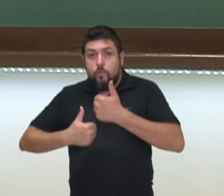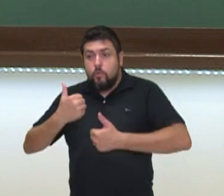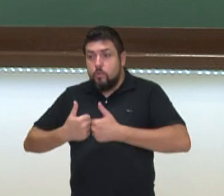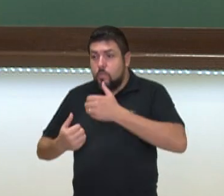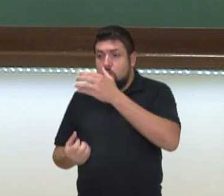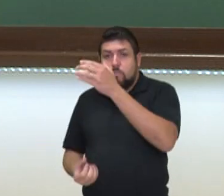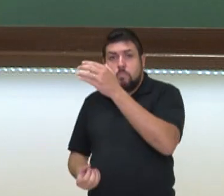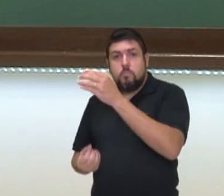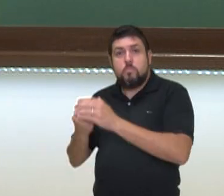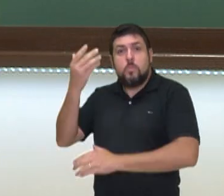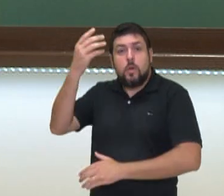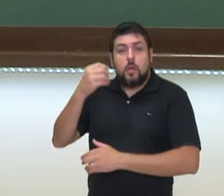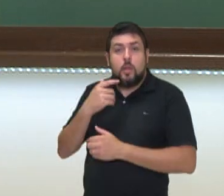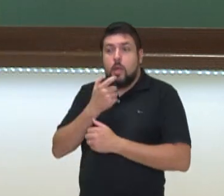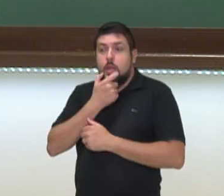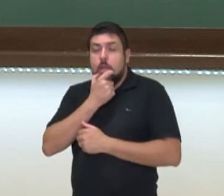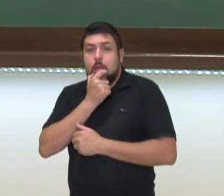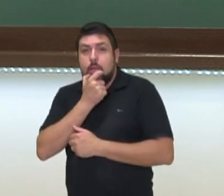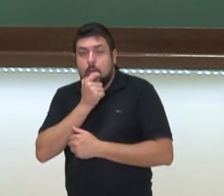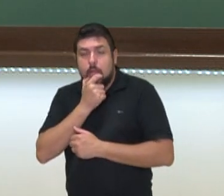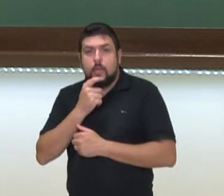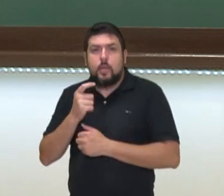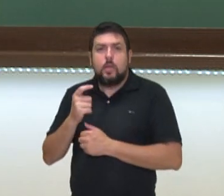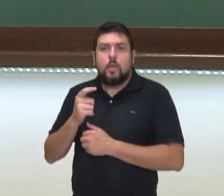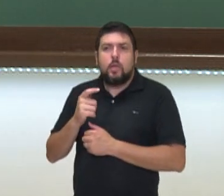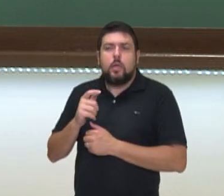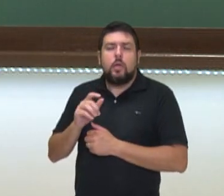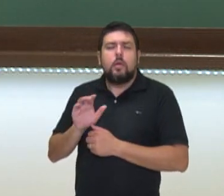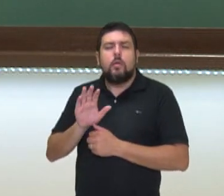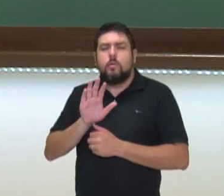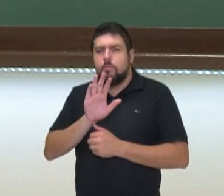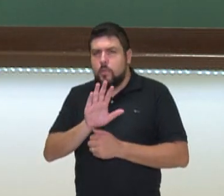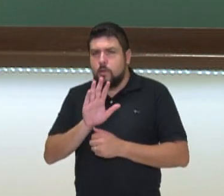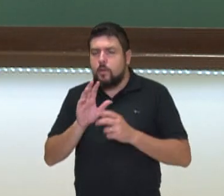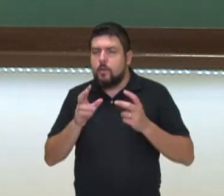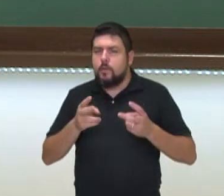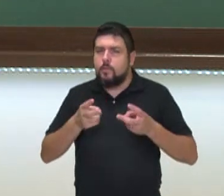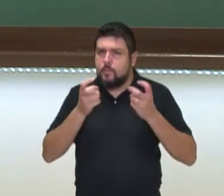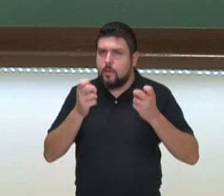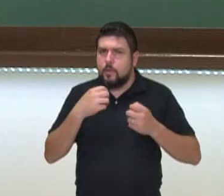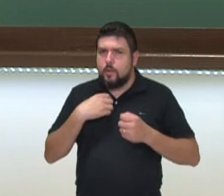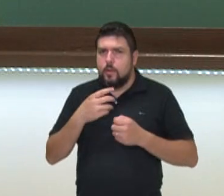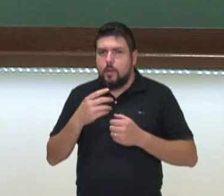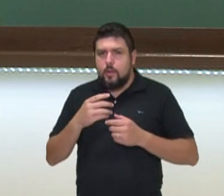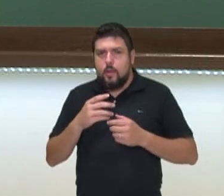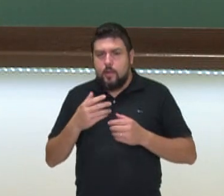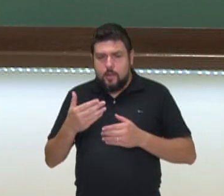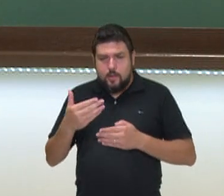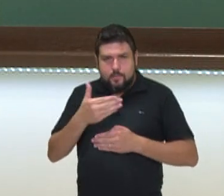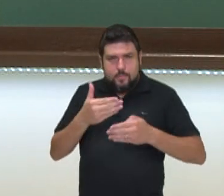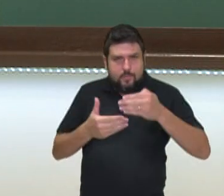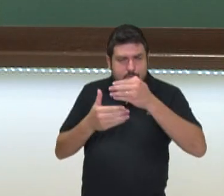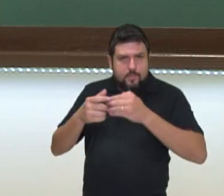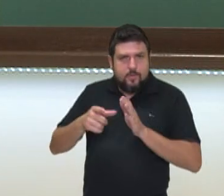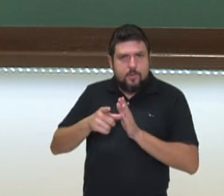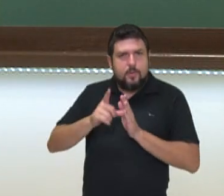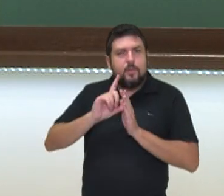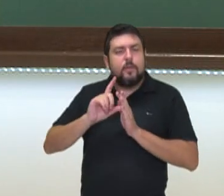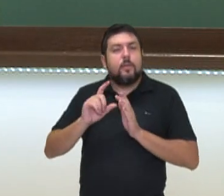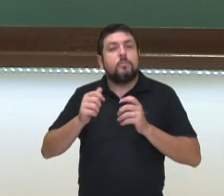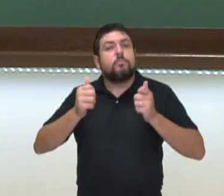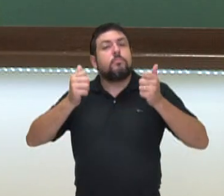o Charles Miller trouxe para o Brasil, né? Mas a gente pôde ver ali nos slides anteriores